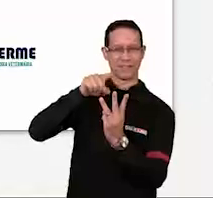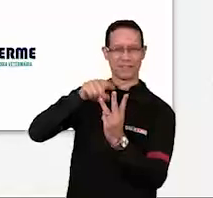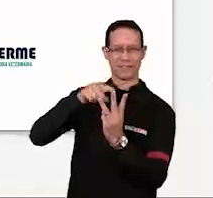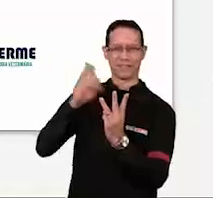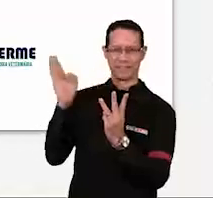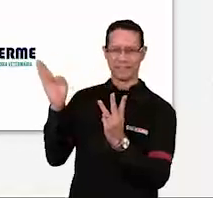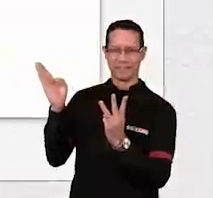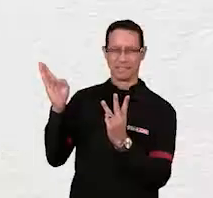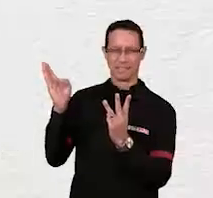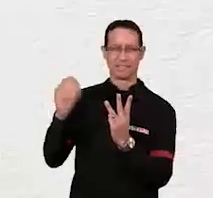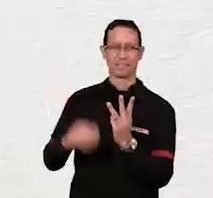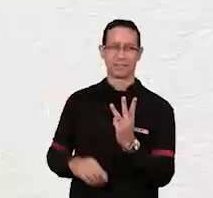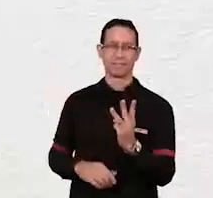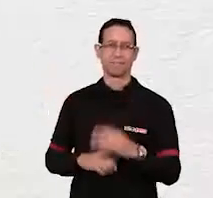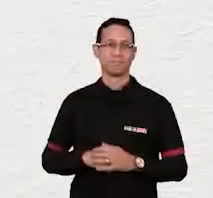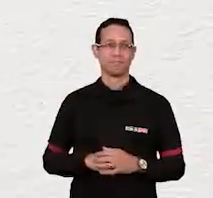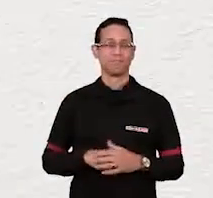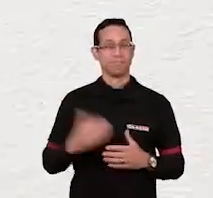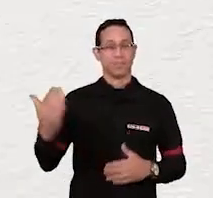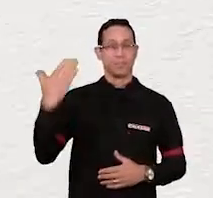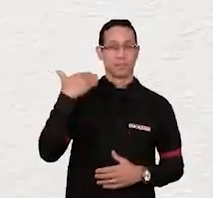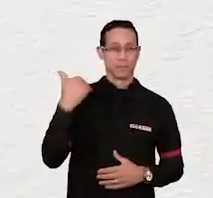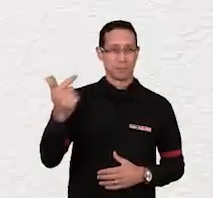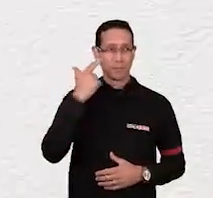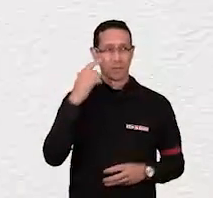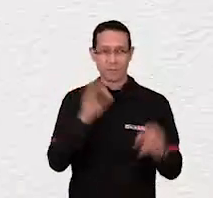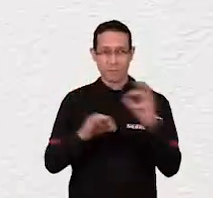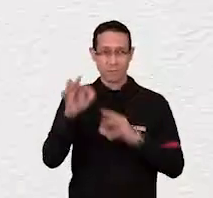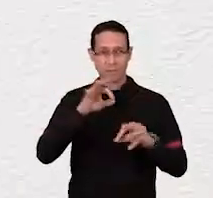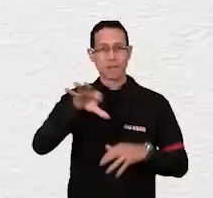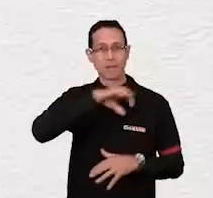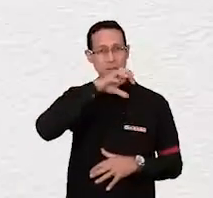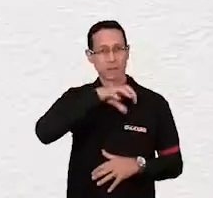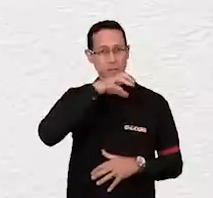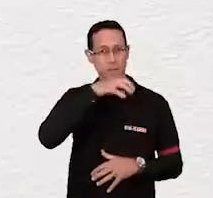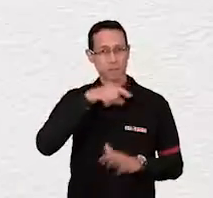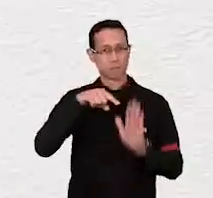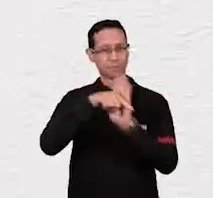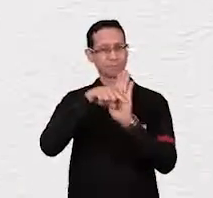assim, independente de eu ter sido chamada para mexer nesse animal,